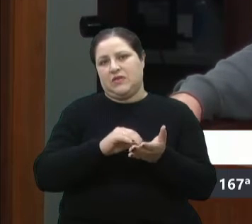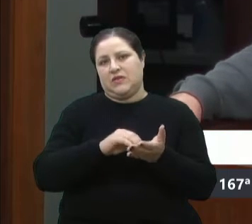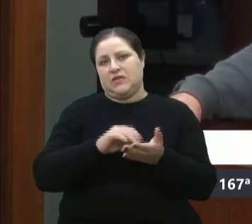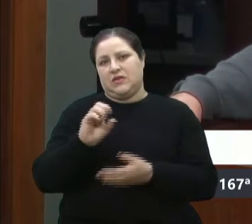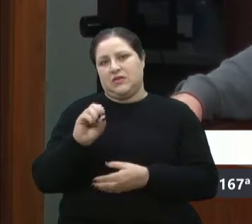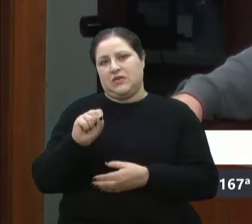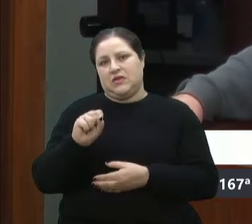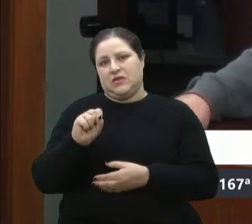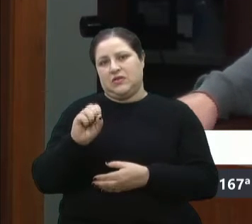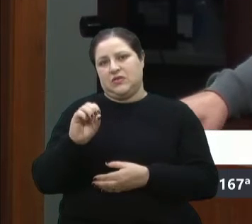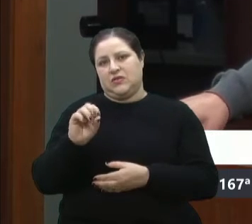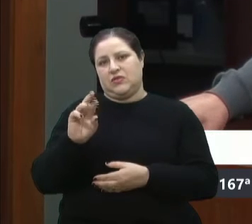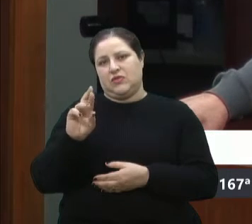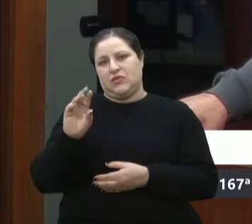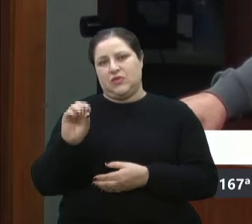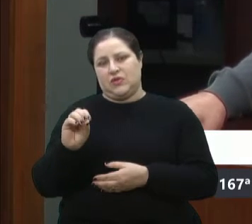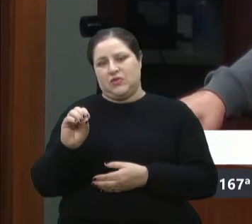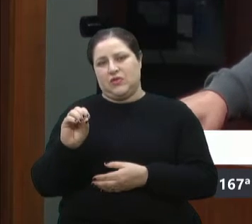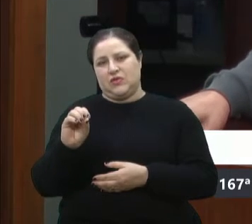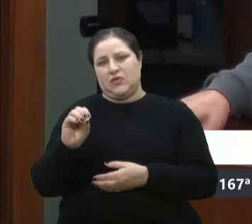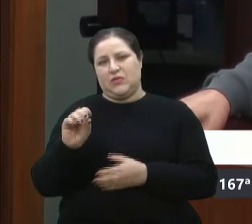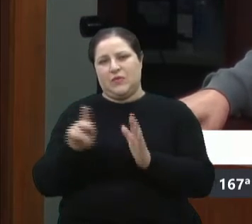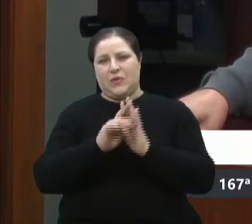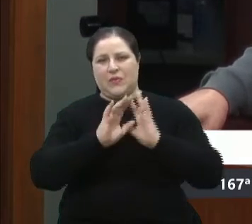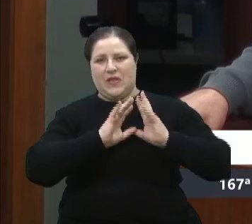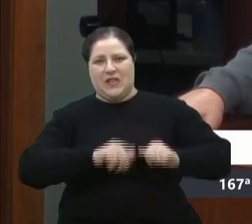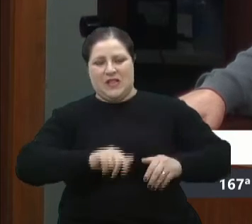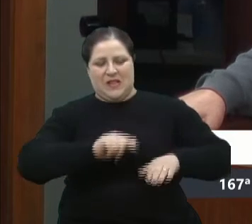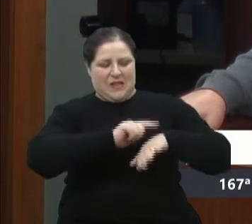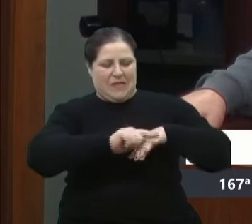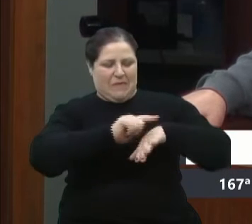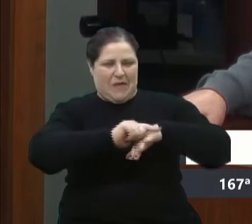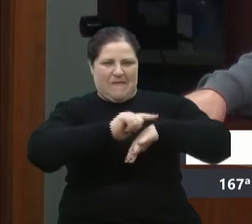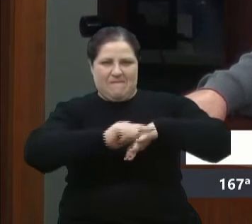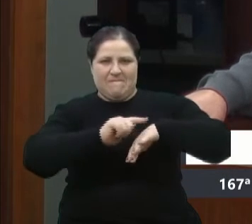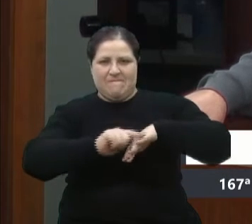algumas UBSs e tive a oportunidade, ontem, antes da sessão,